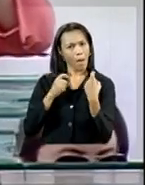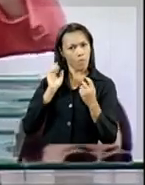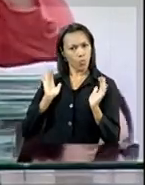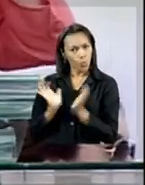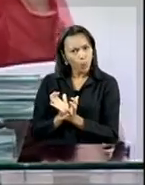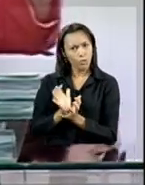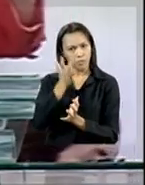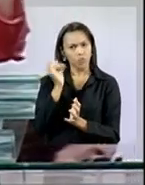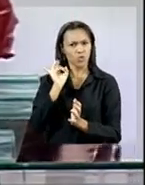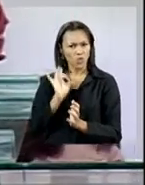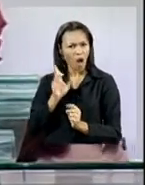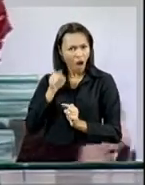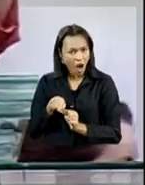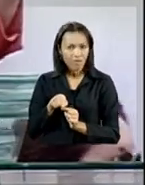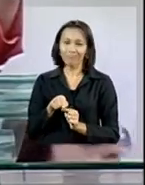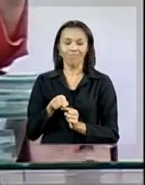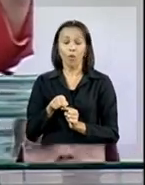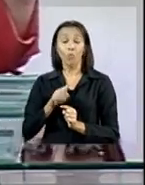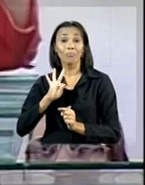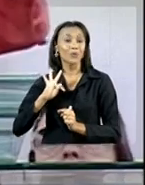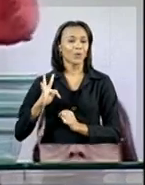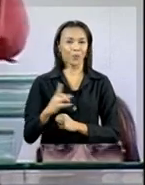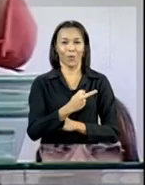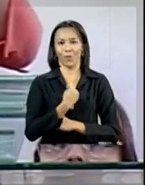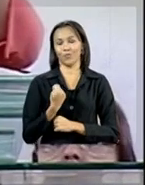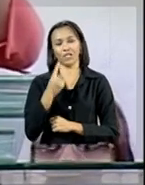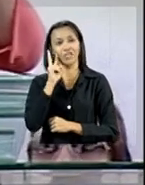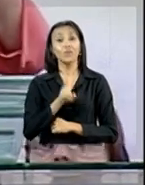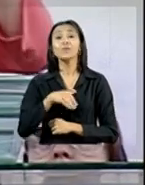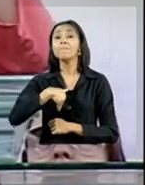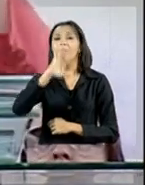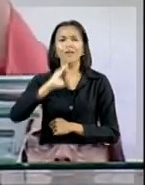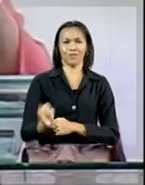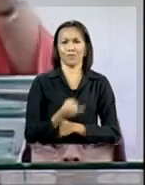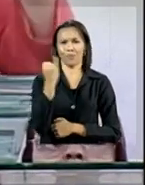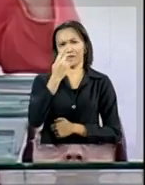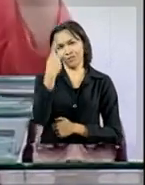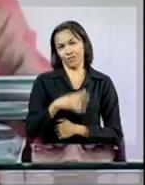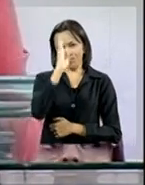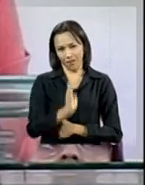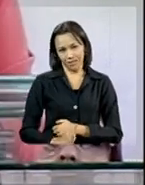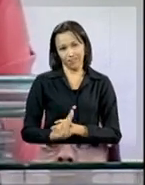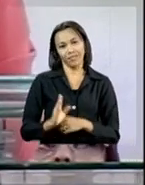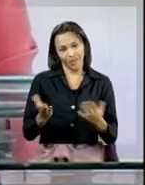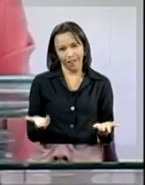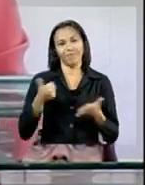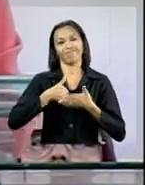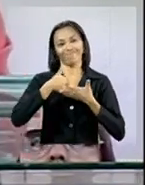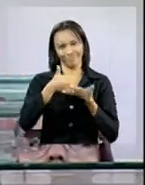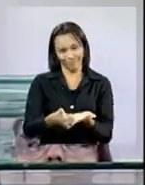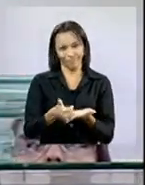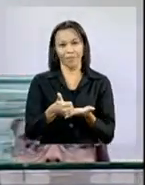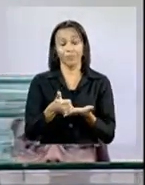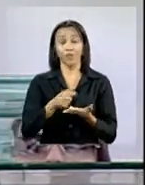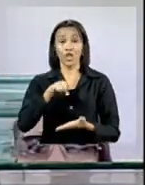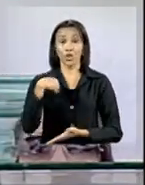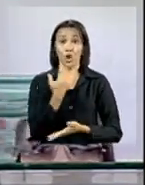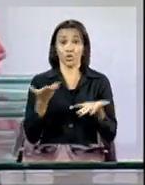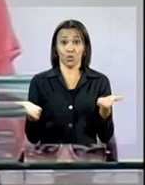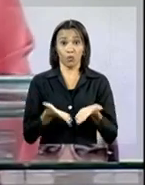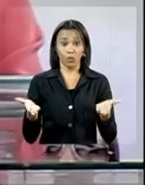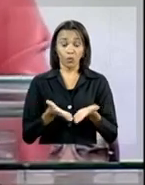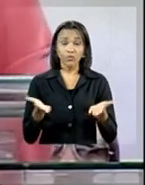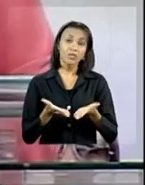olhar o que é mais importante no país E aí atendê-lo nós hoje estamos